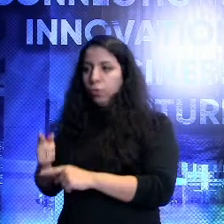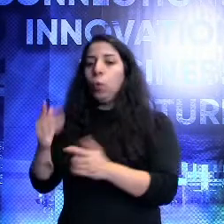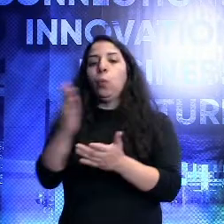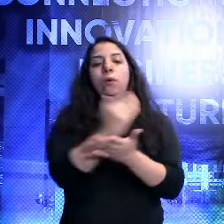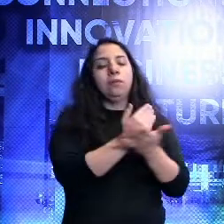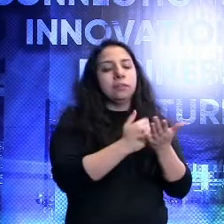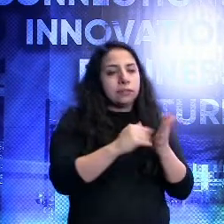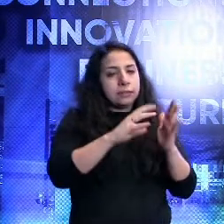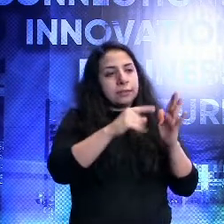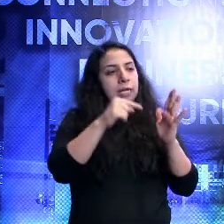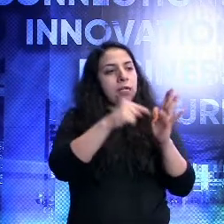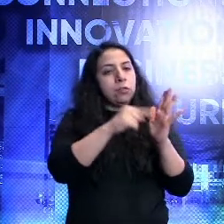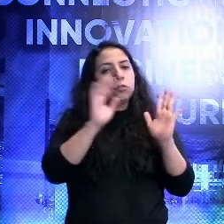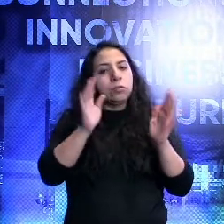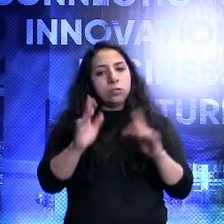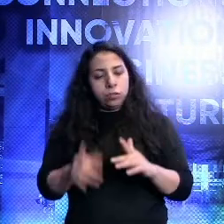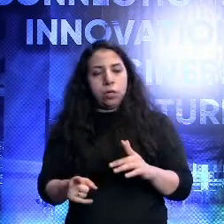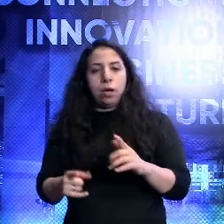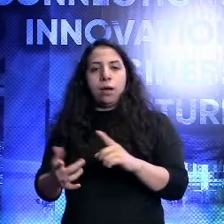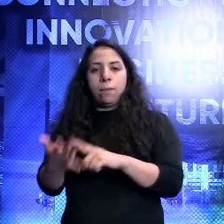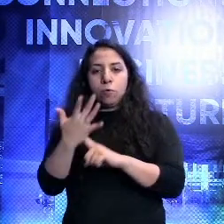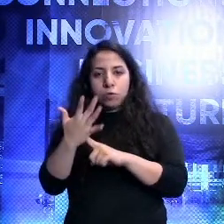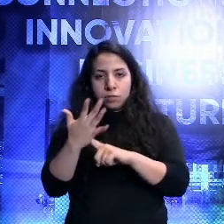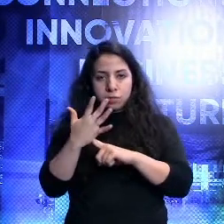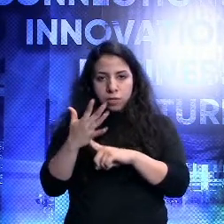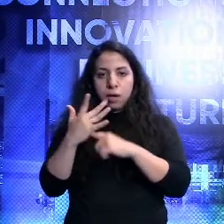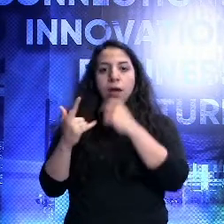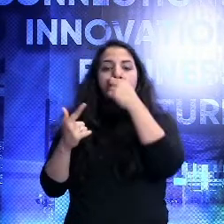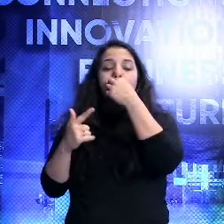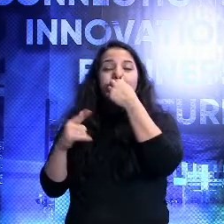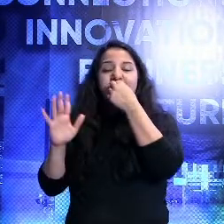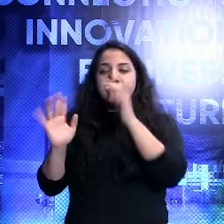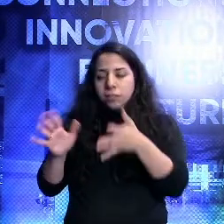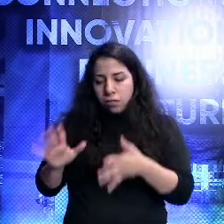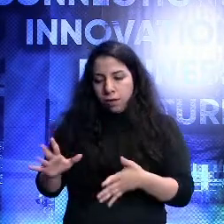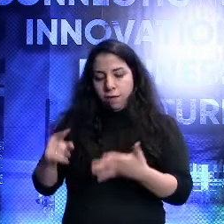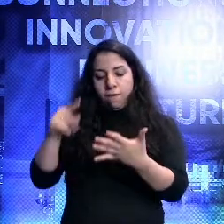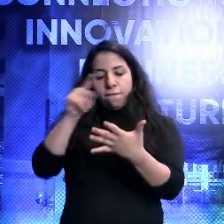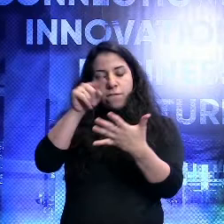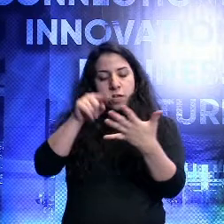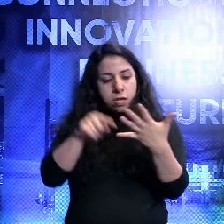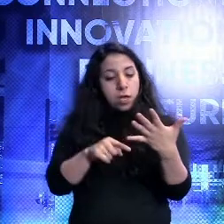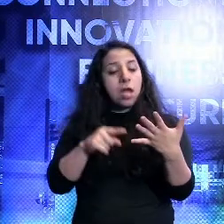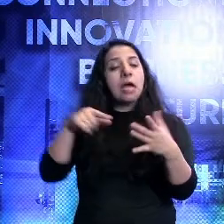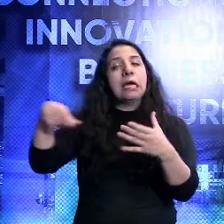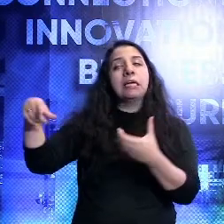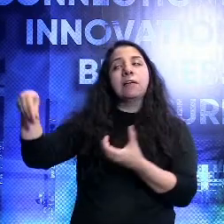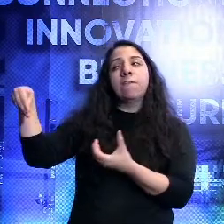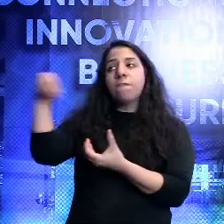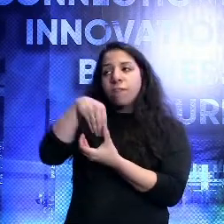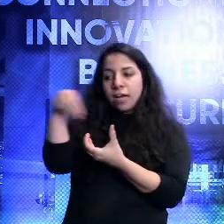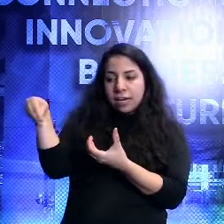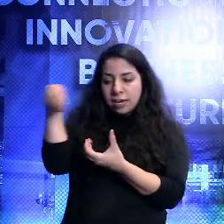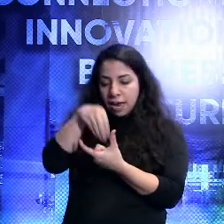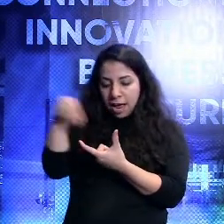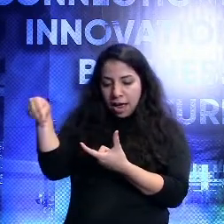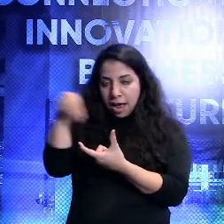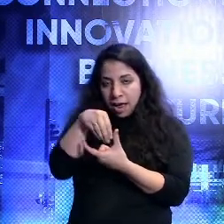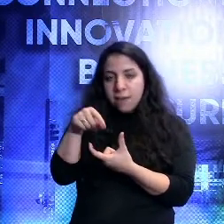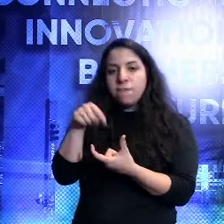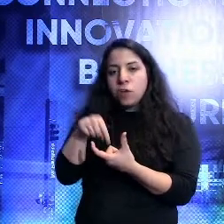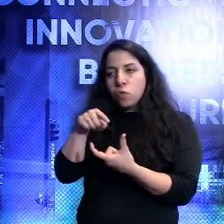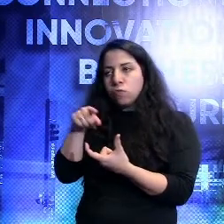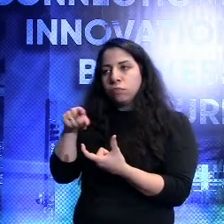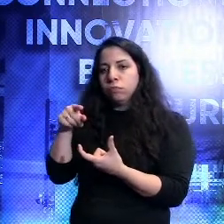dar os atributos da persona, mapeei as fontes de dado, descobri as variáveis lá que vão atravessar todo esse fluxo e chegar na ficha da persona.